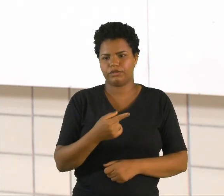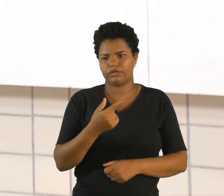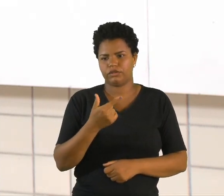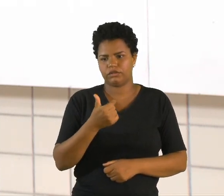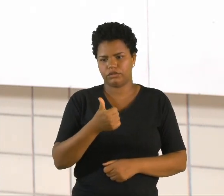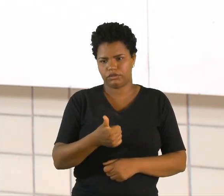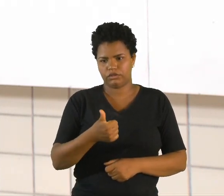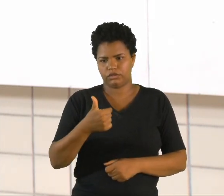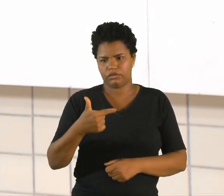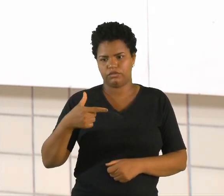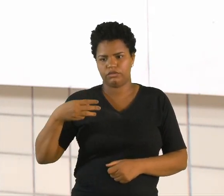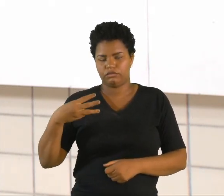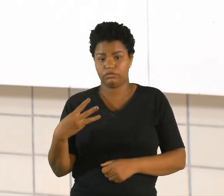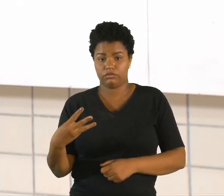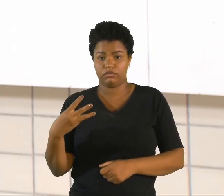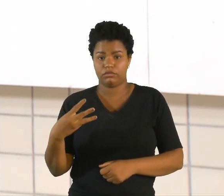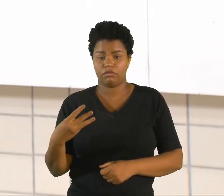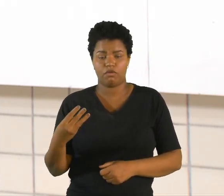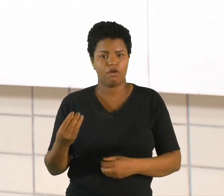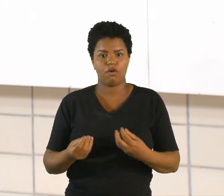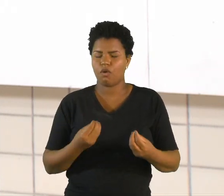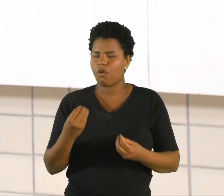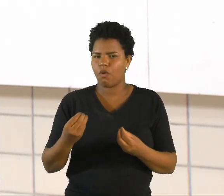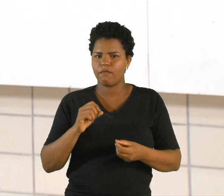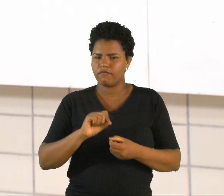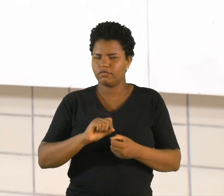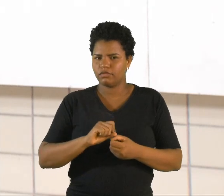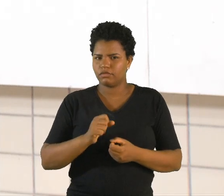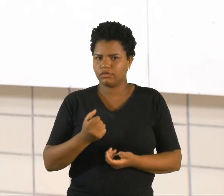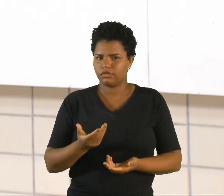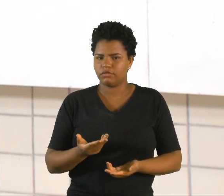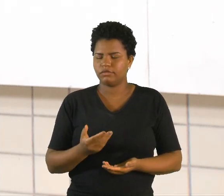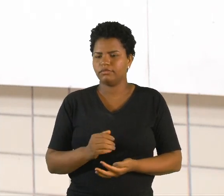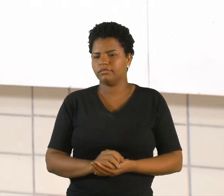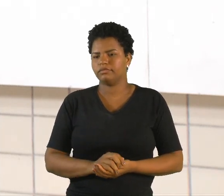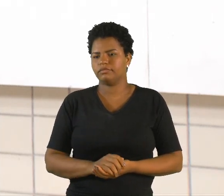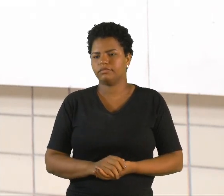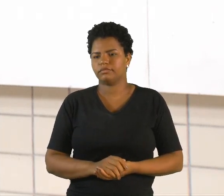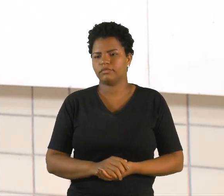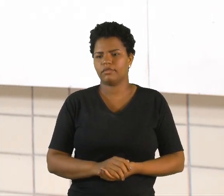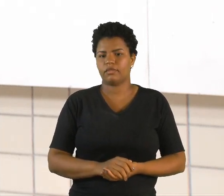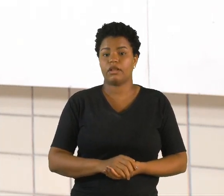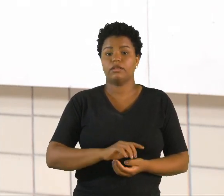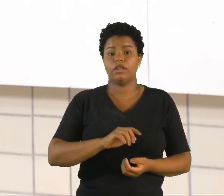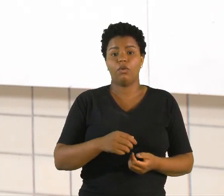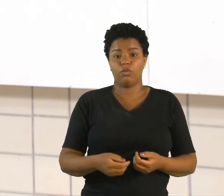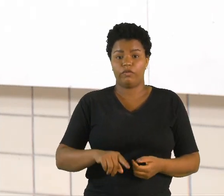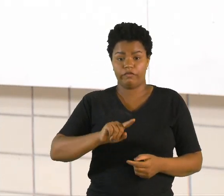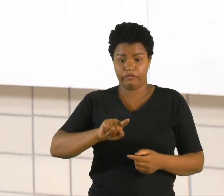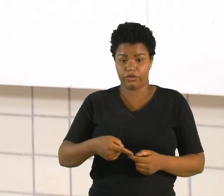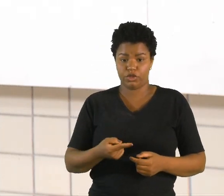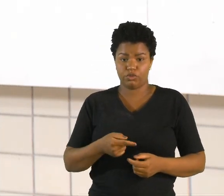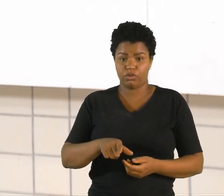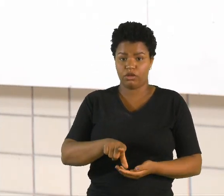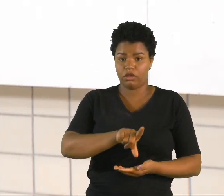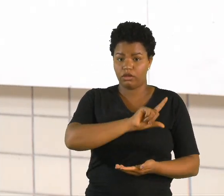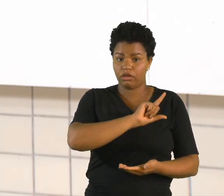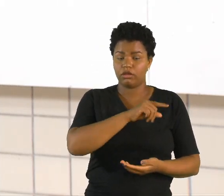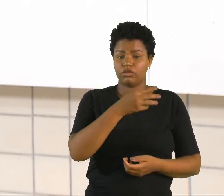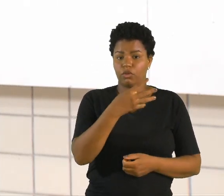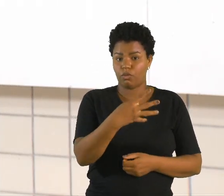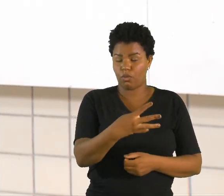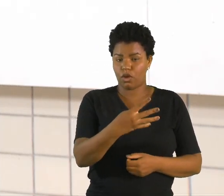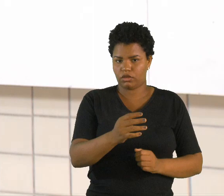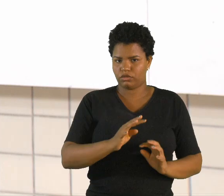4,123. Como vai ser a leitura desse número? Olha só. Primeiro que vem antes da vírgula, 4